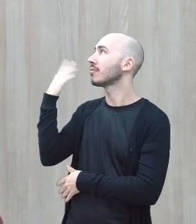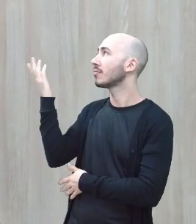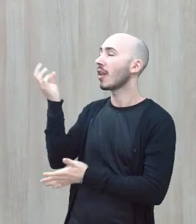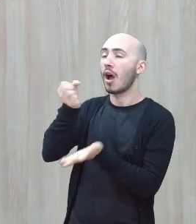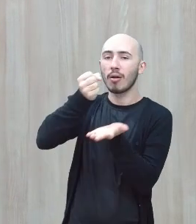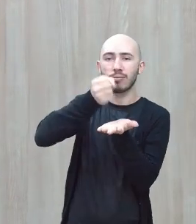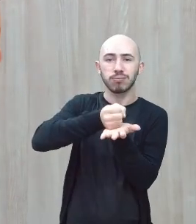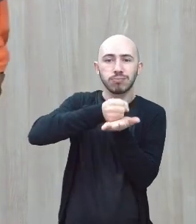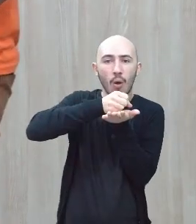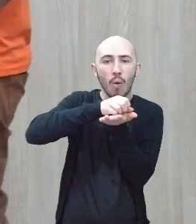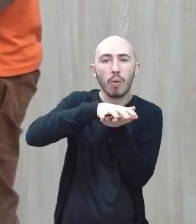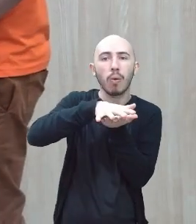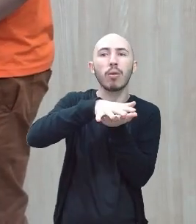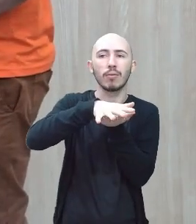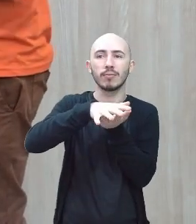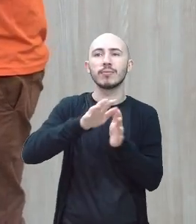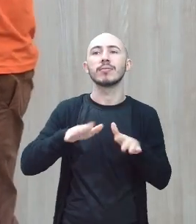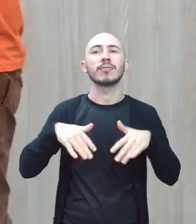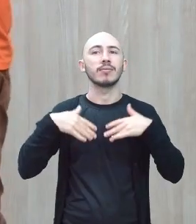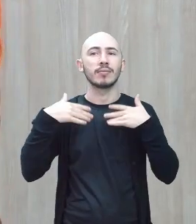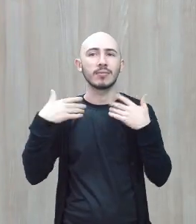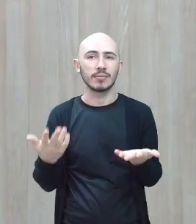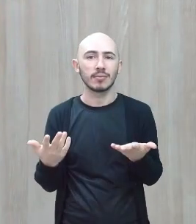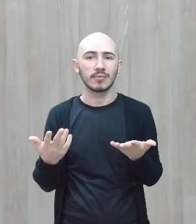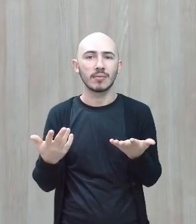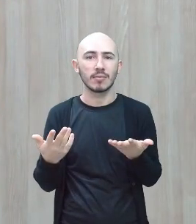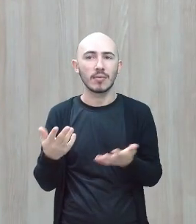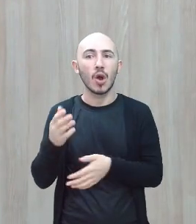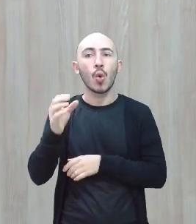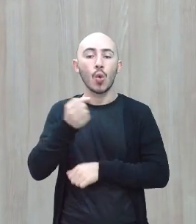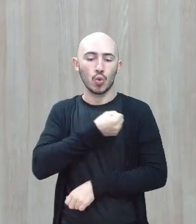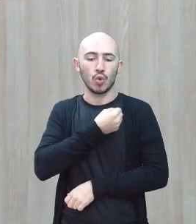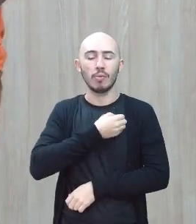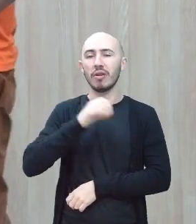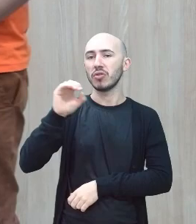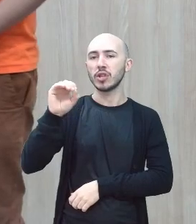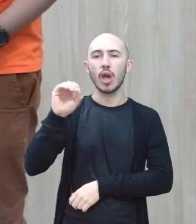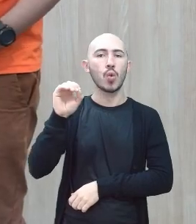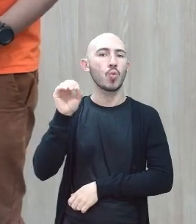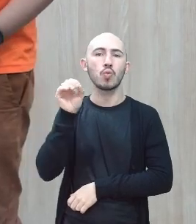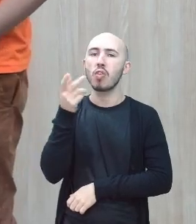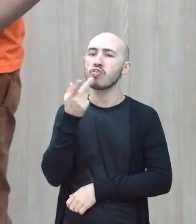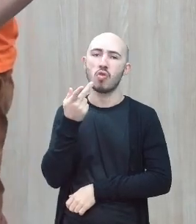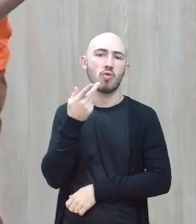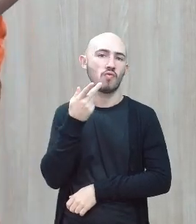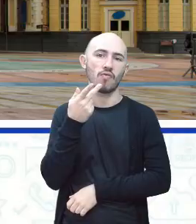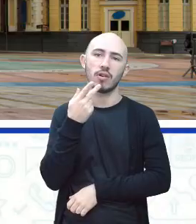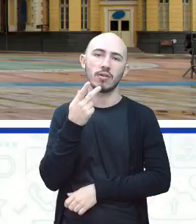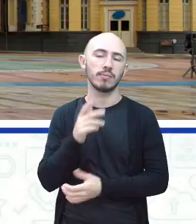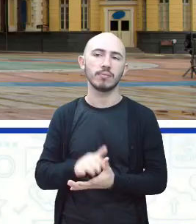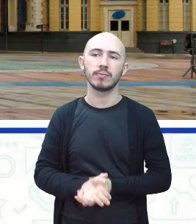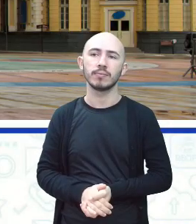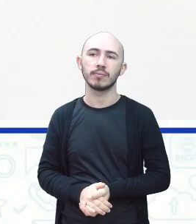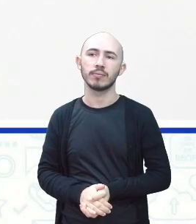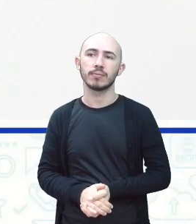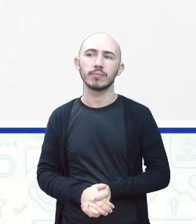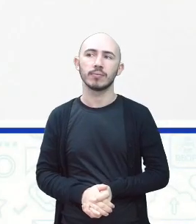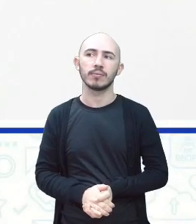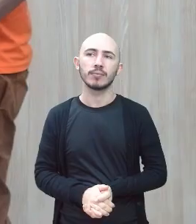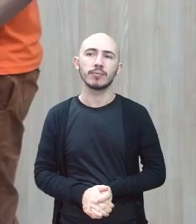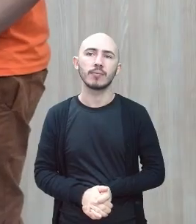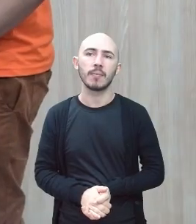ground zero. A gente não pronunciou o número 0, né, professor? E zero, aí a gente faz o remake aí agora. Isso, ground zero, marco